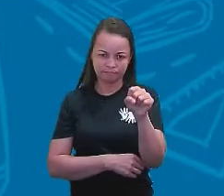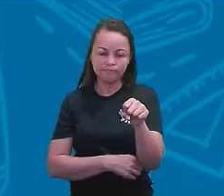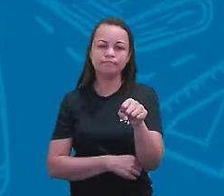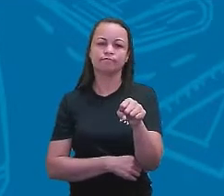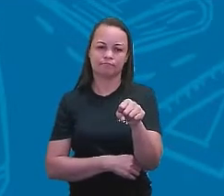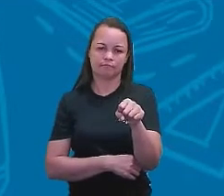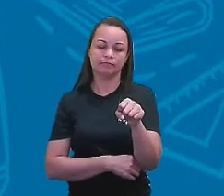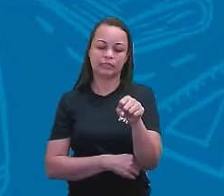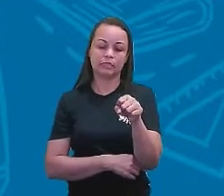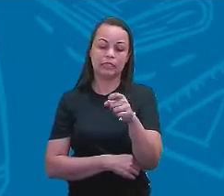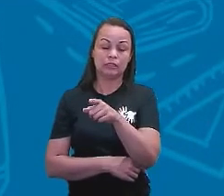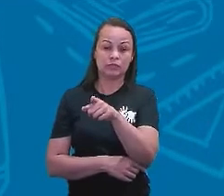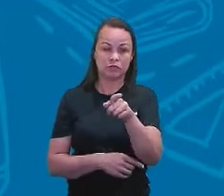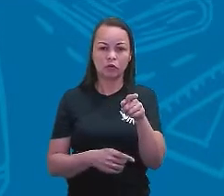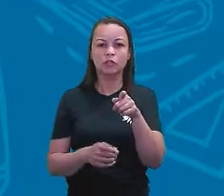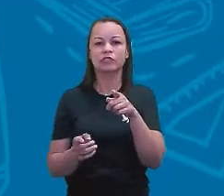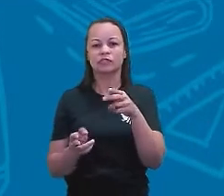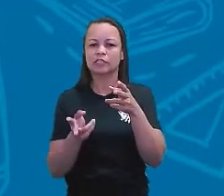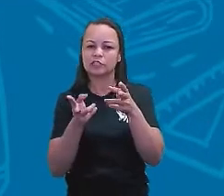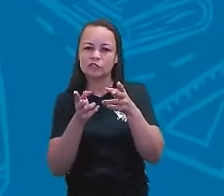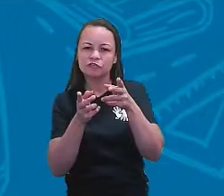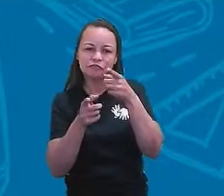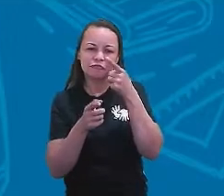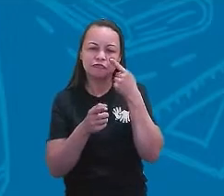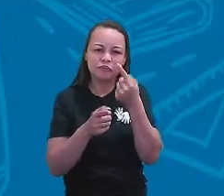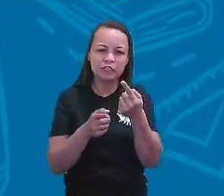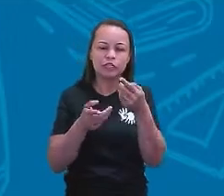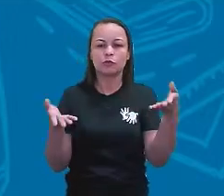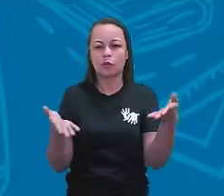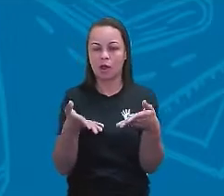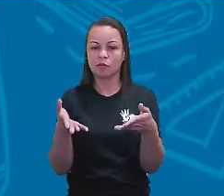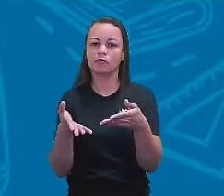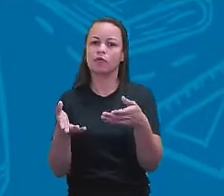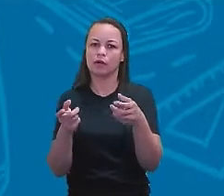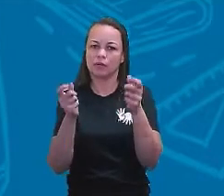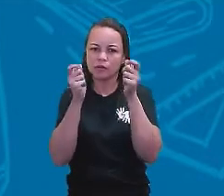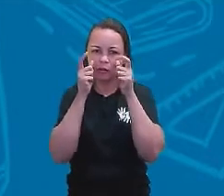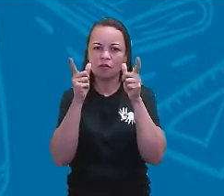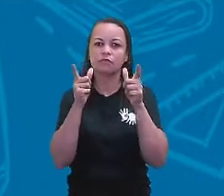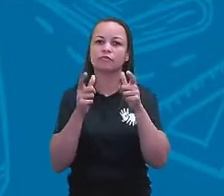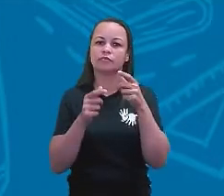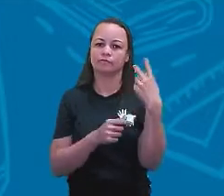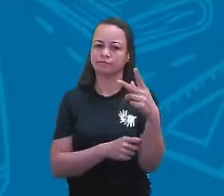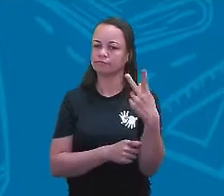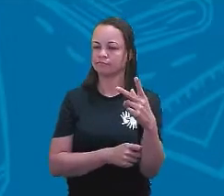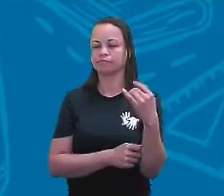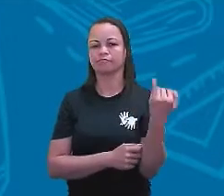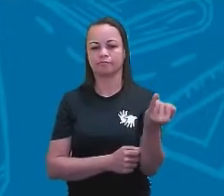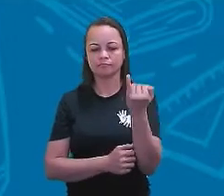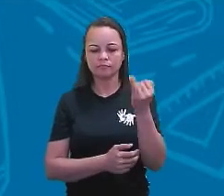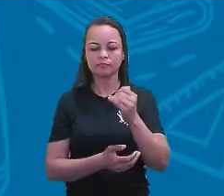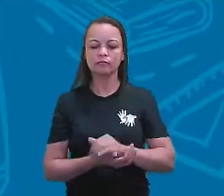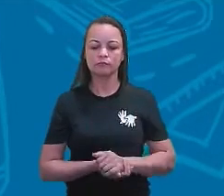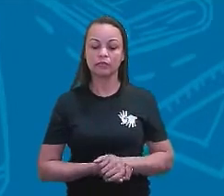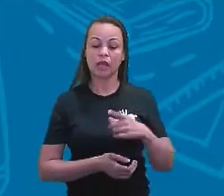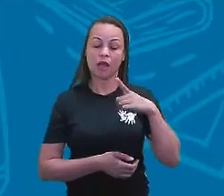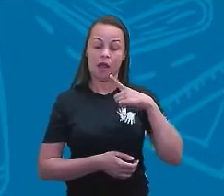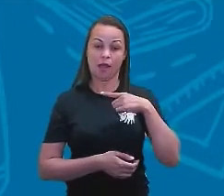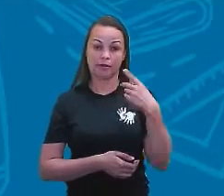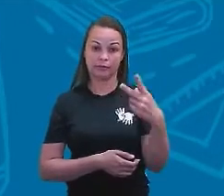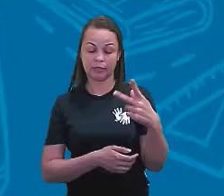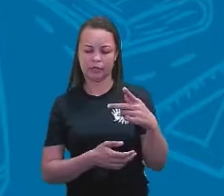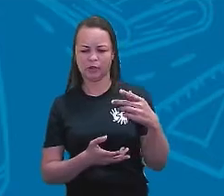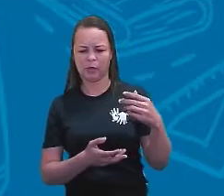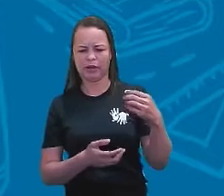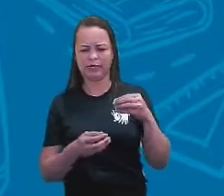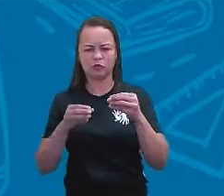você acabou de ver, monstrinho e monstrinha do meu coração. Se liga nessa informação. Lá nos capilares, vocês estão vendo aí uma imagem aí dessa estrutura que parece